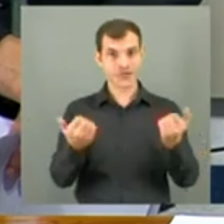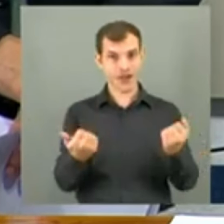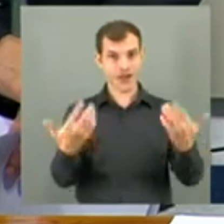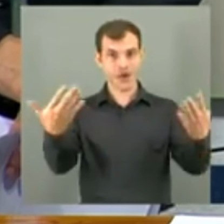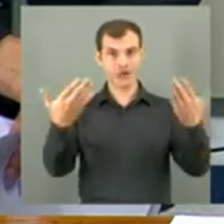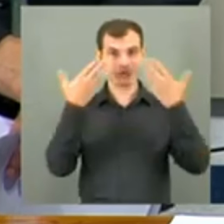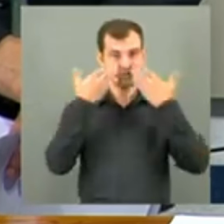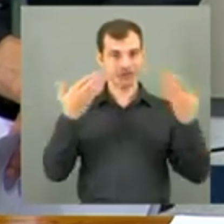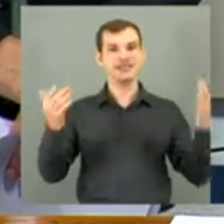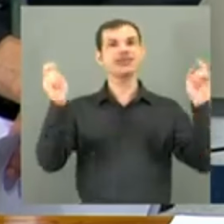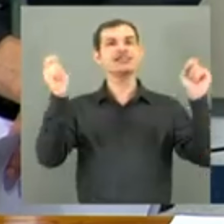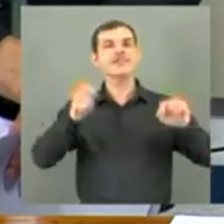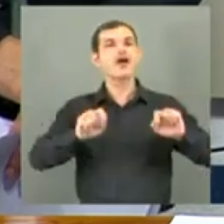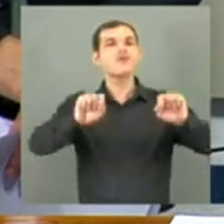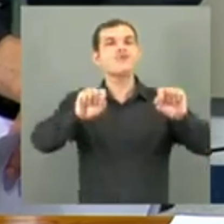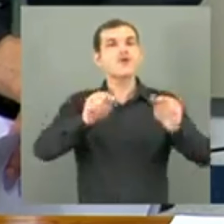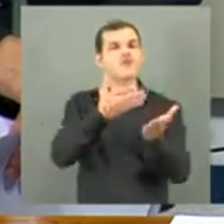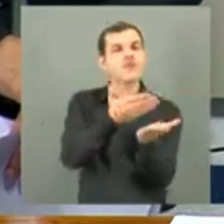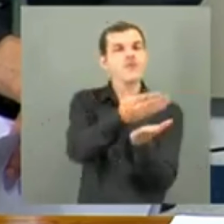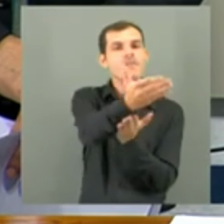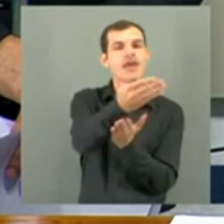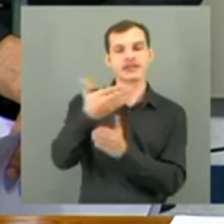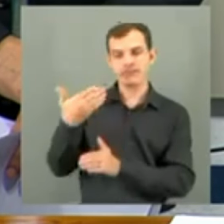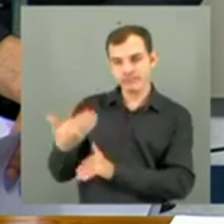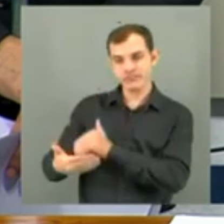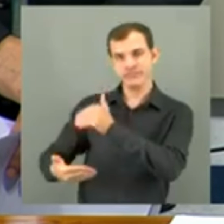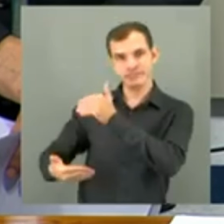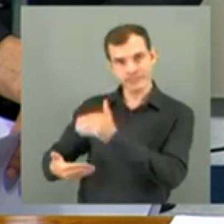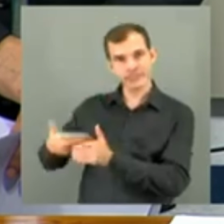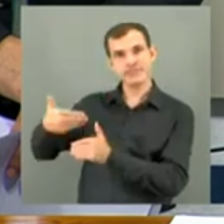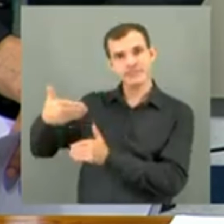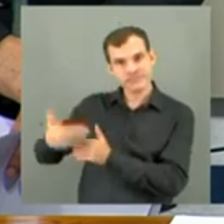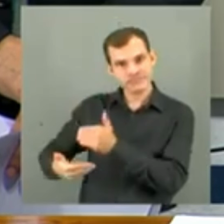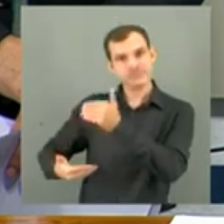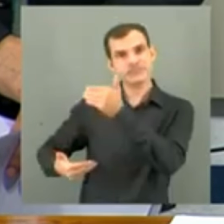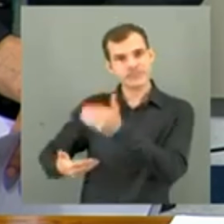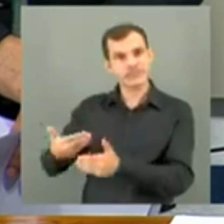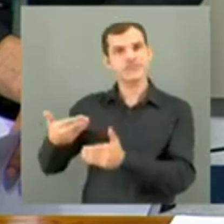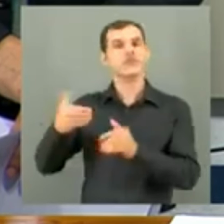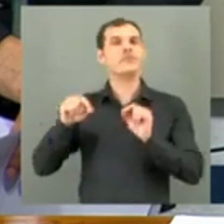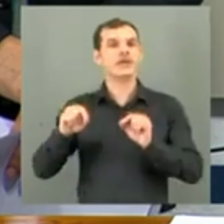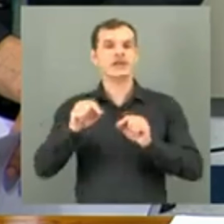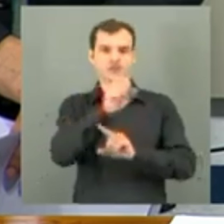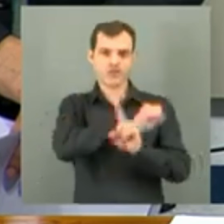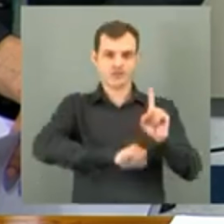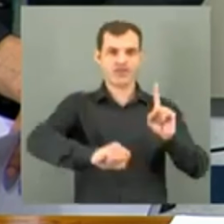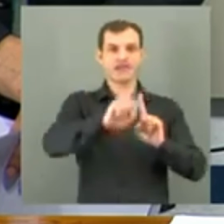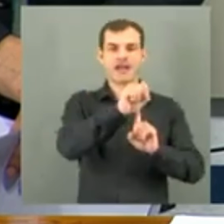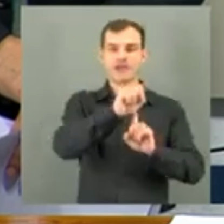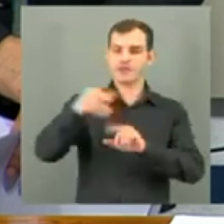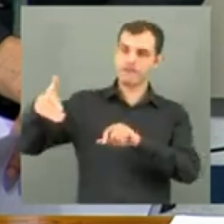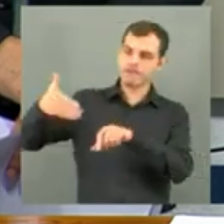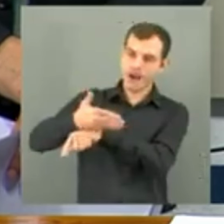início a um processo de construção com ampla participação da sociedade.